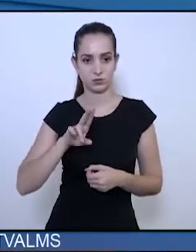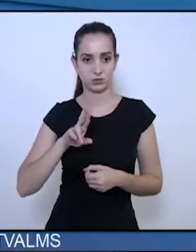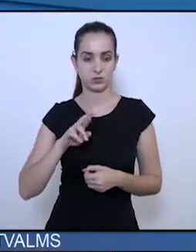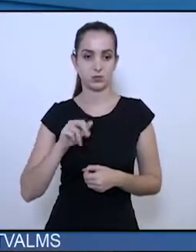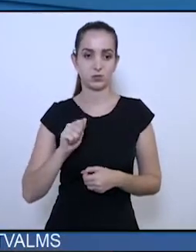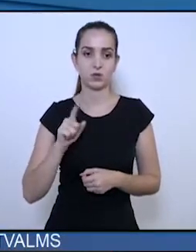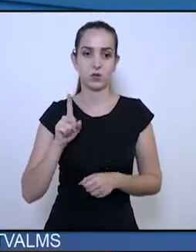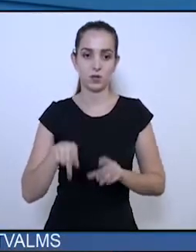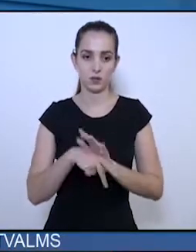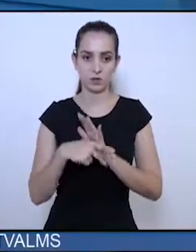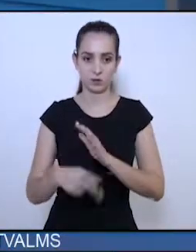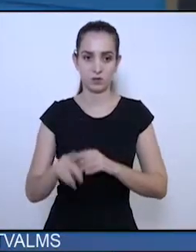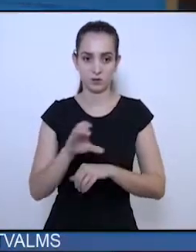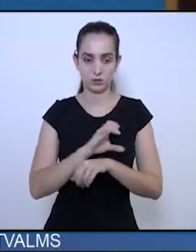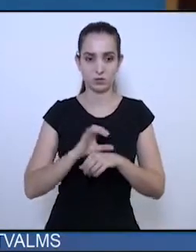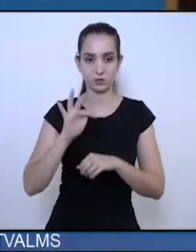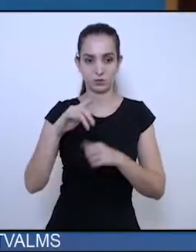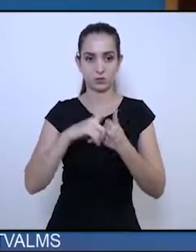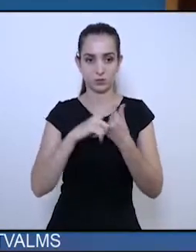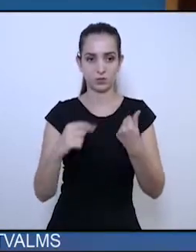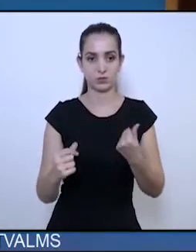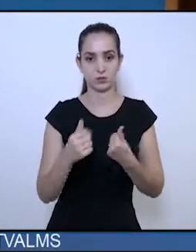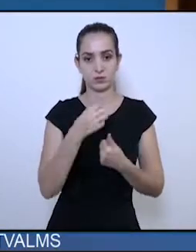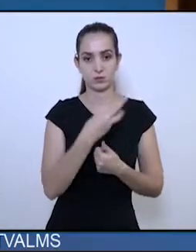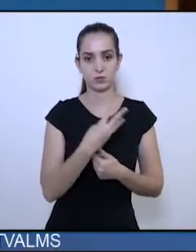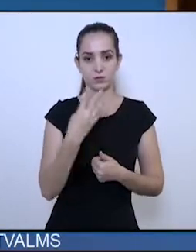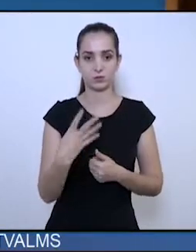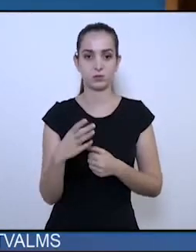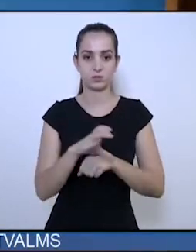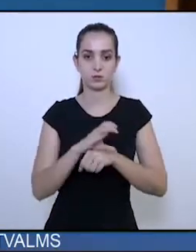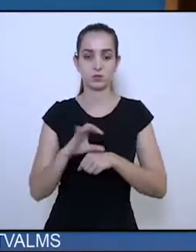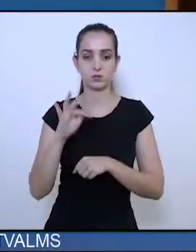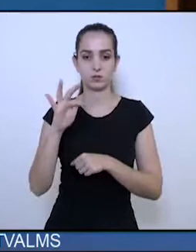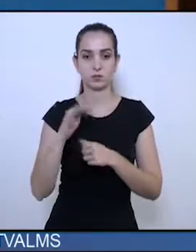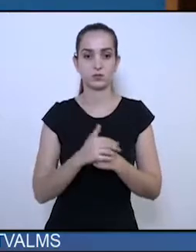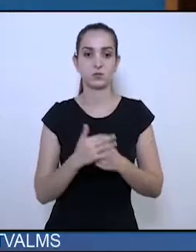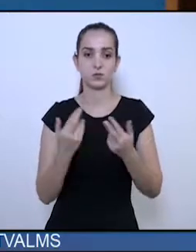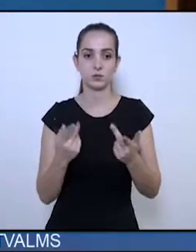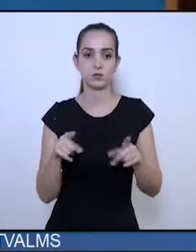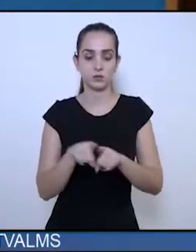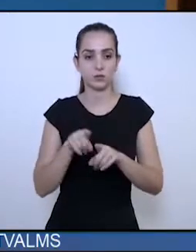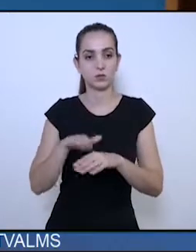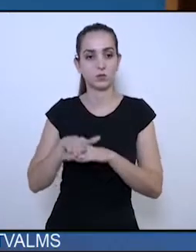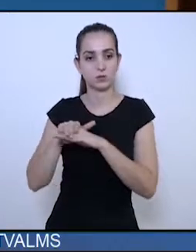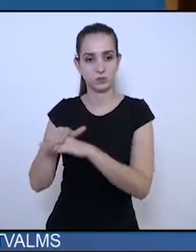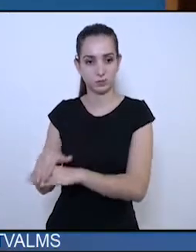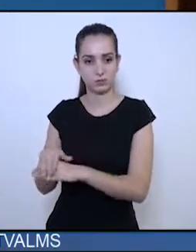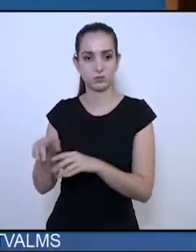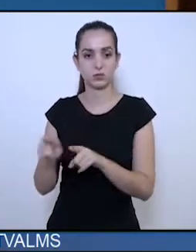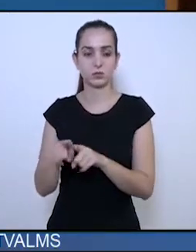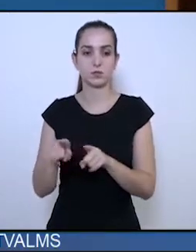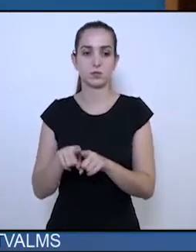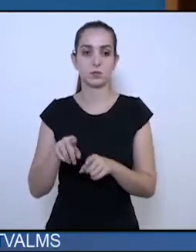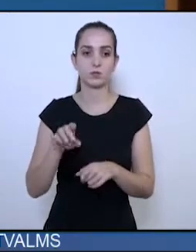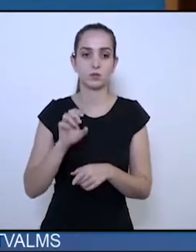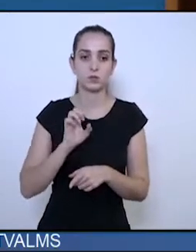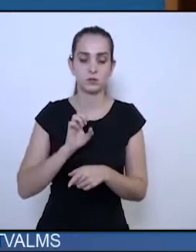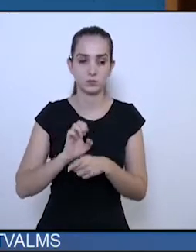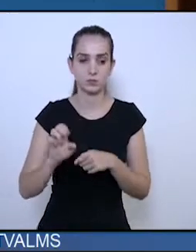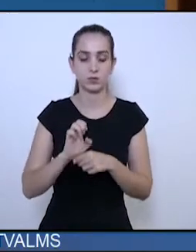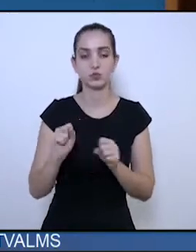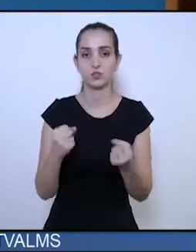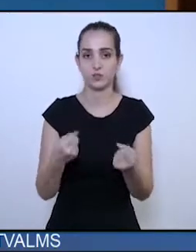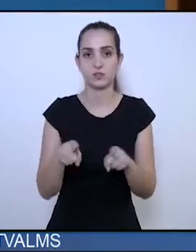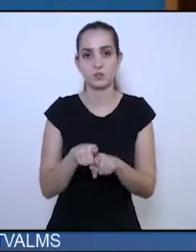instrumento constitucional, ela está prevista no artigo 34 da Constituição, assim como a intervenção, o estado de defesa, o estado de sítio.